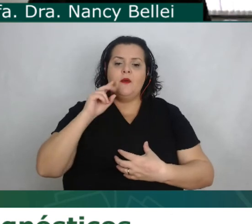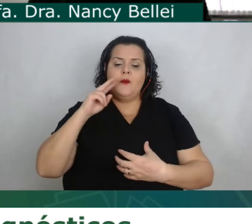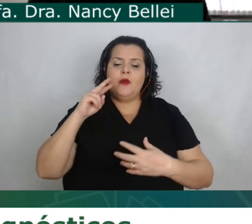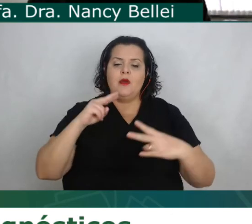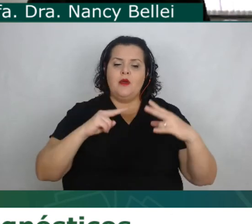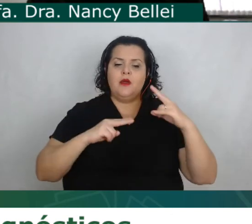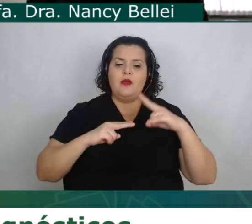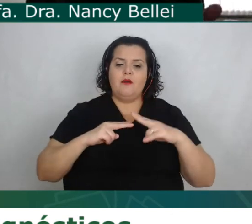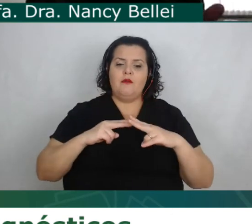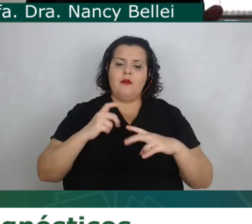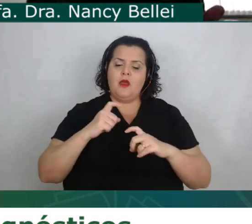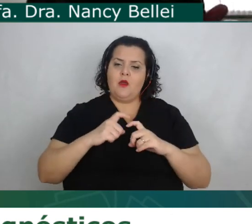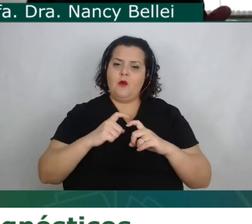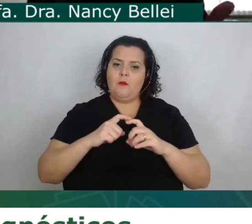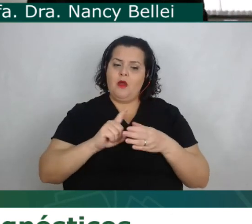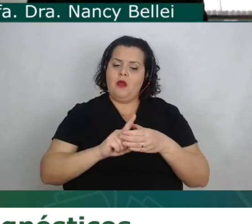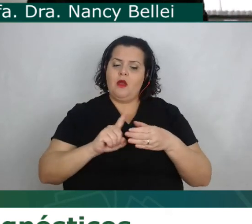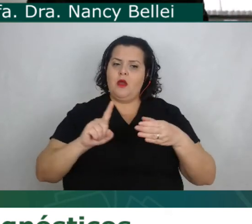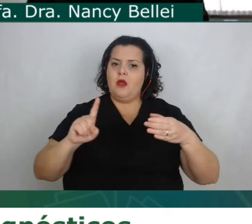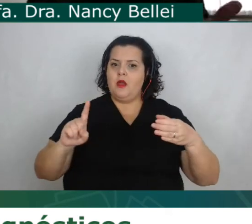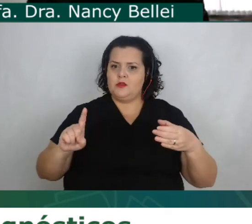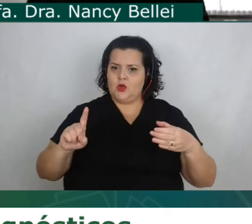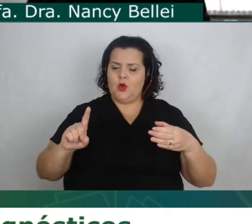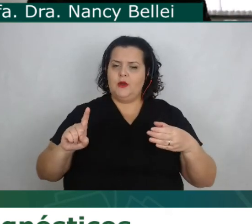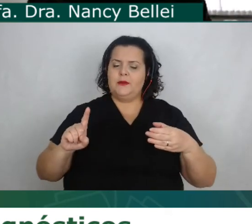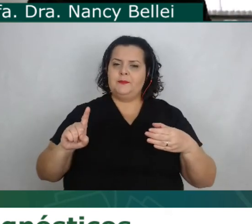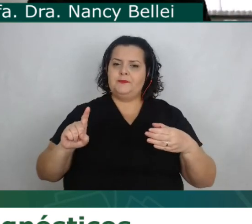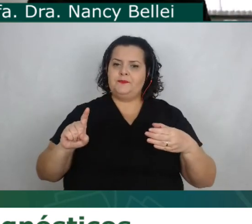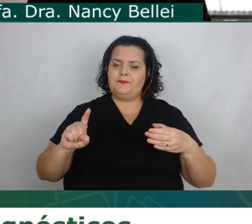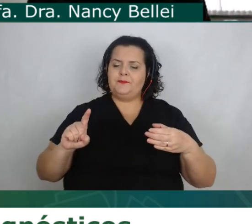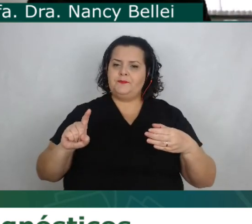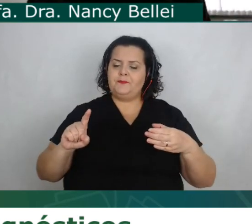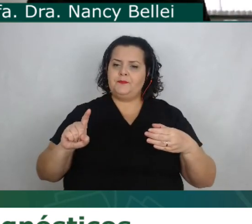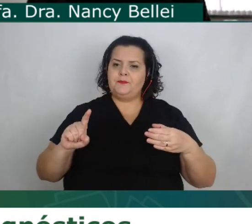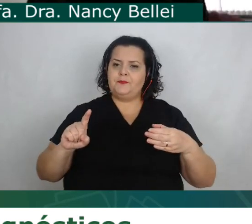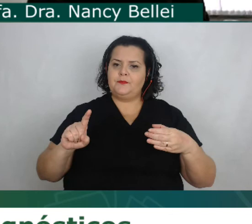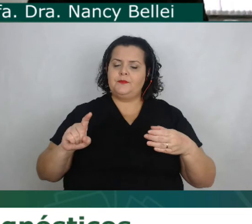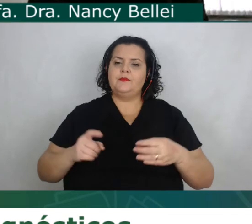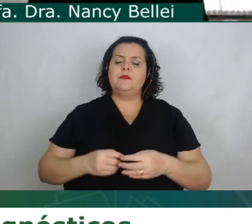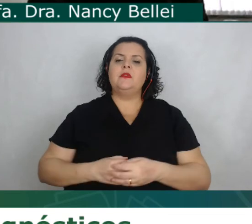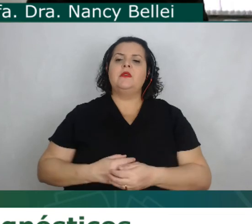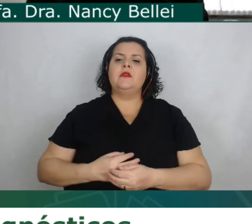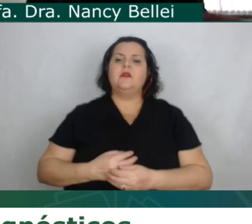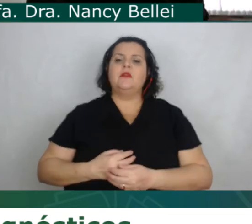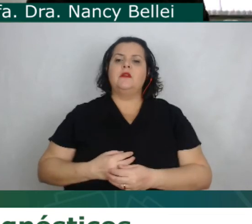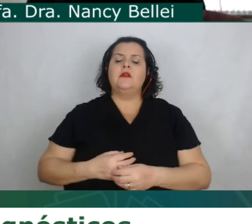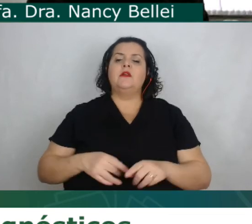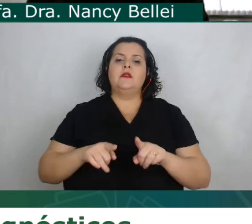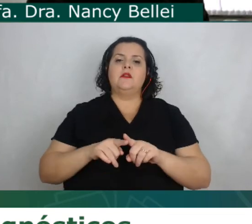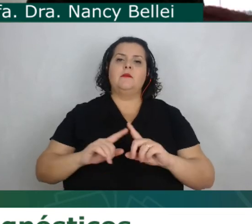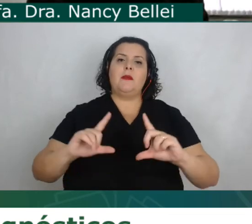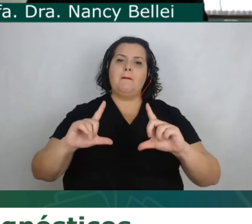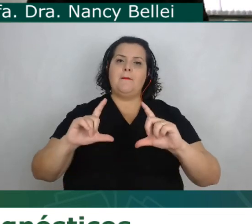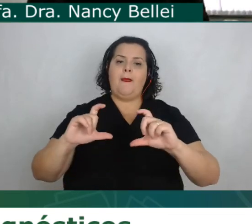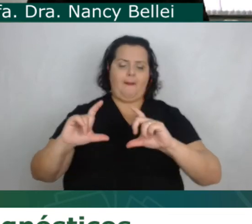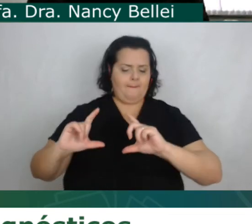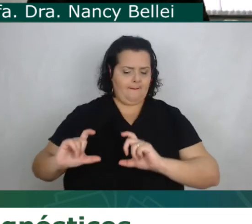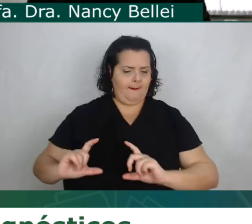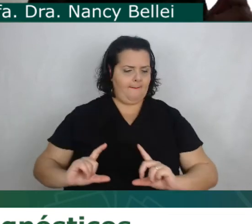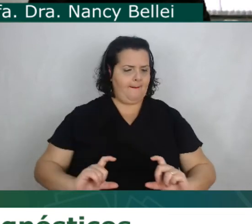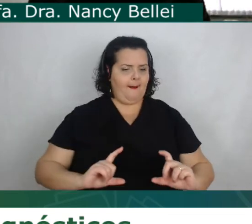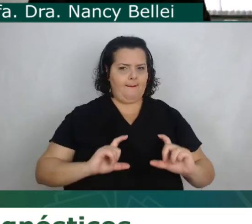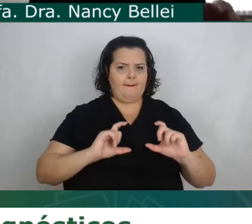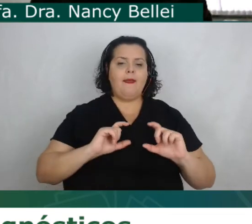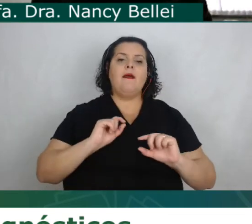esses pacientes, a clínica e a radiologia tem que ser soberana e a gente deve isolar esses